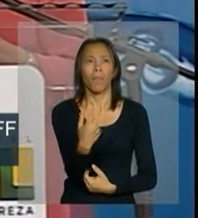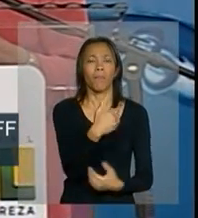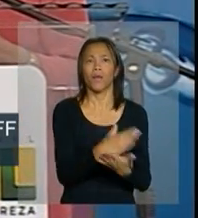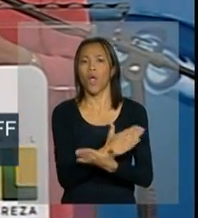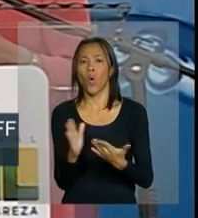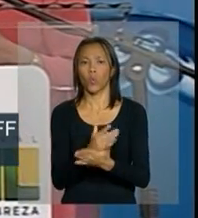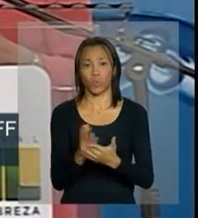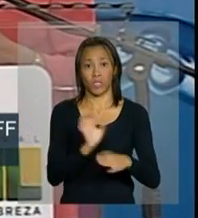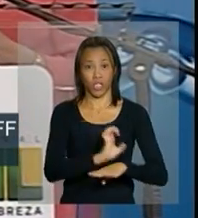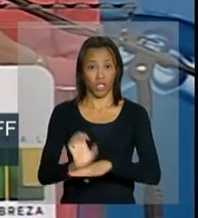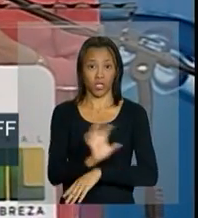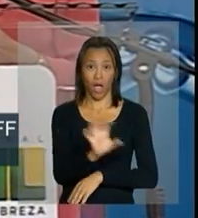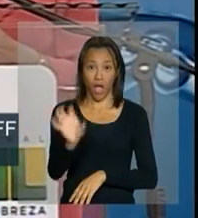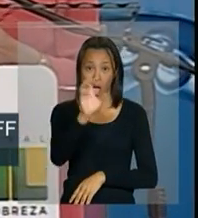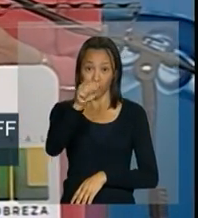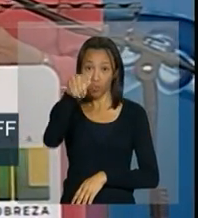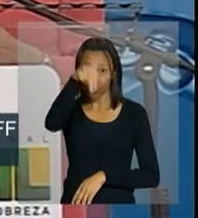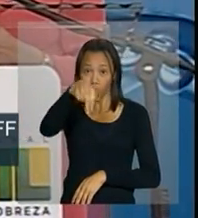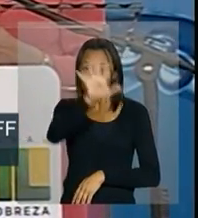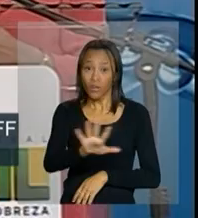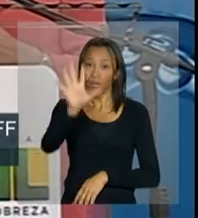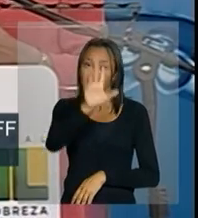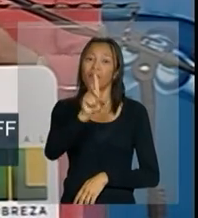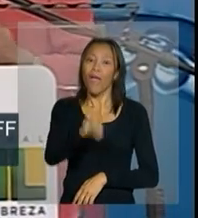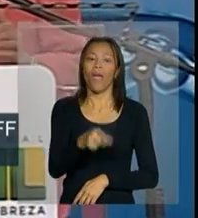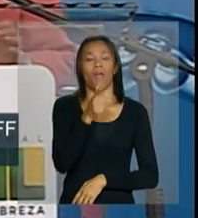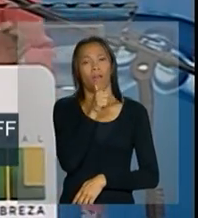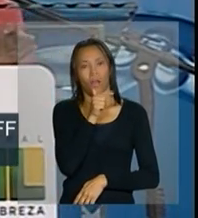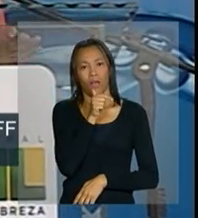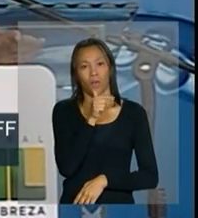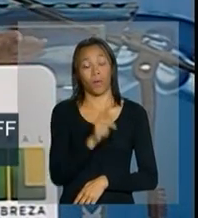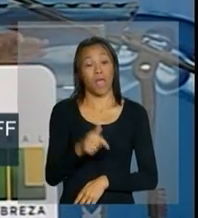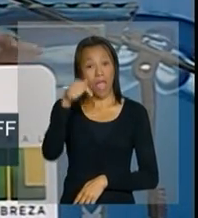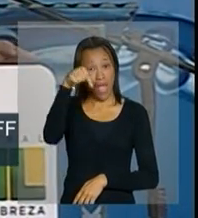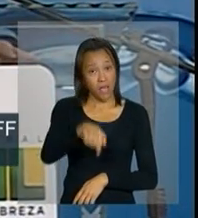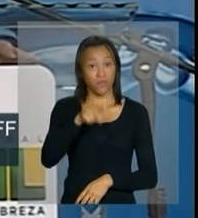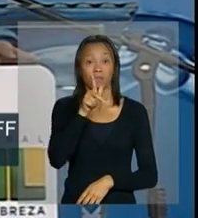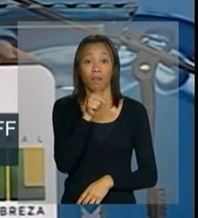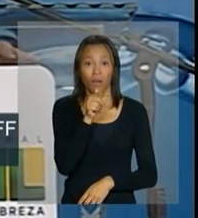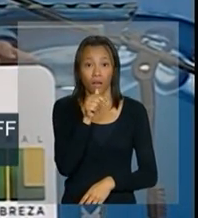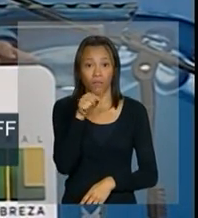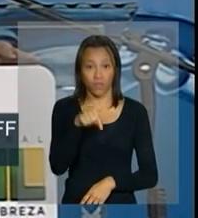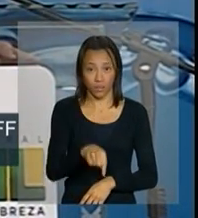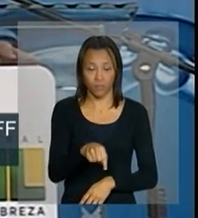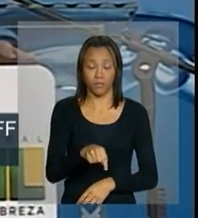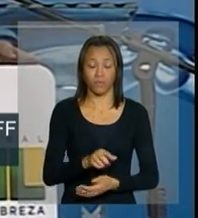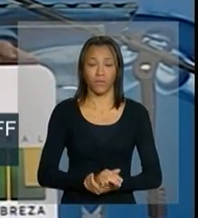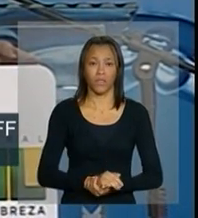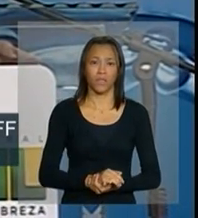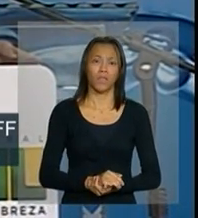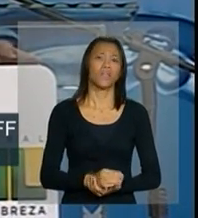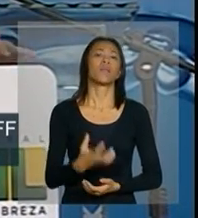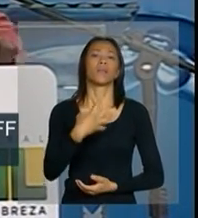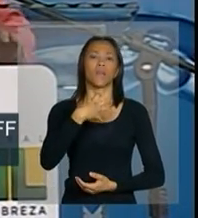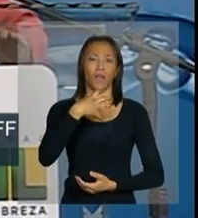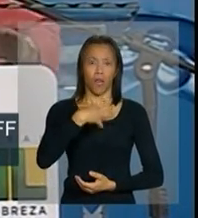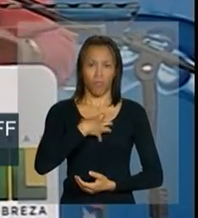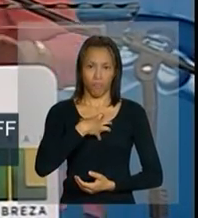do Nordeste, é a água. Essa água que a Bahia